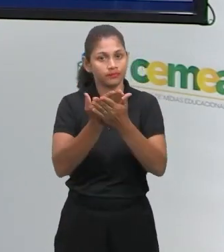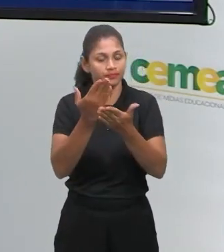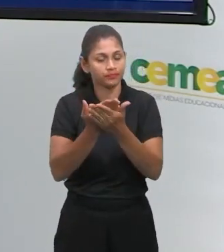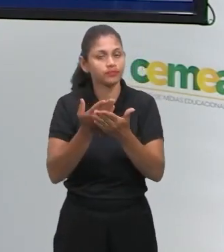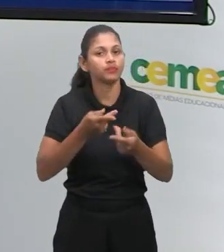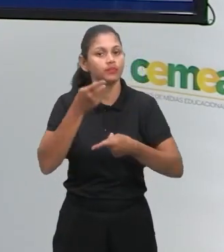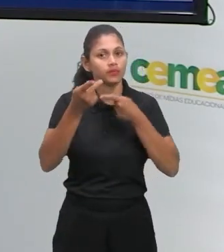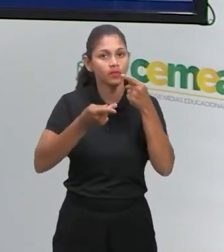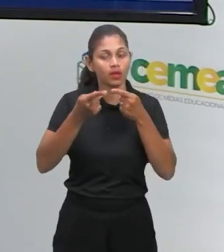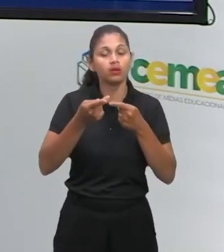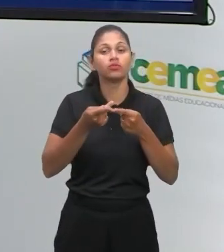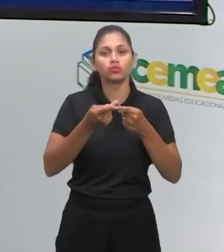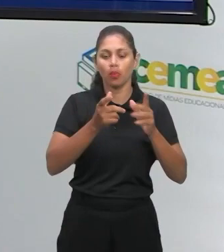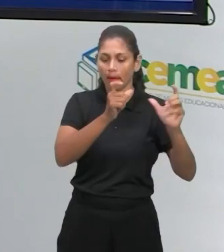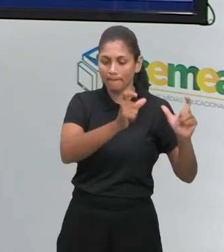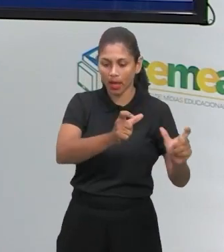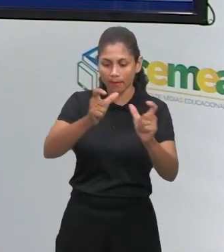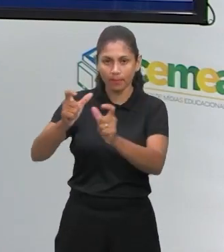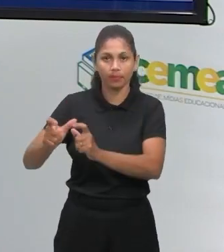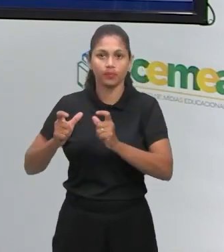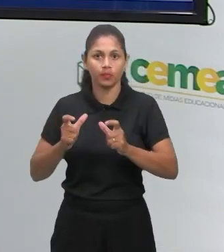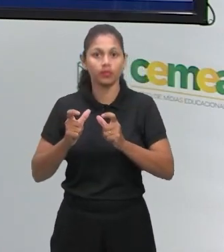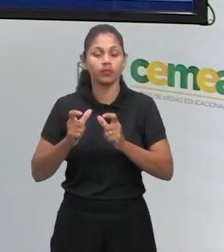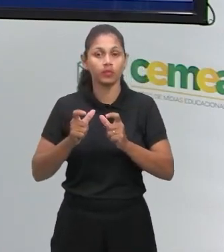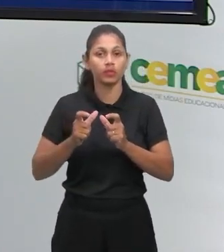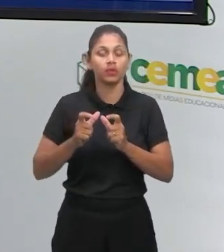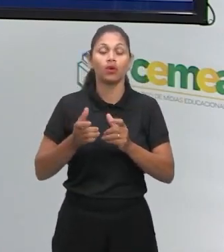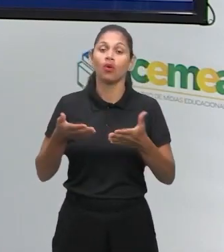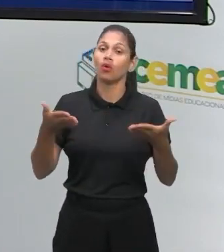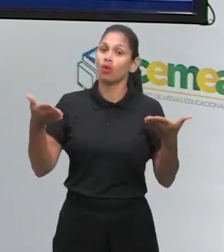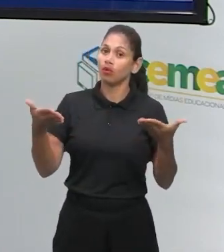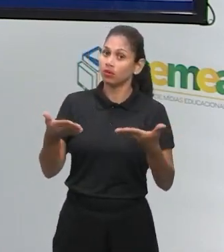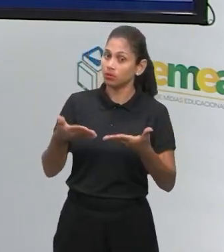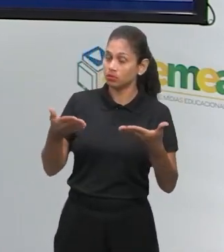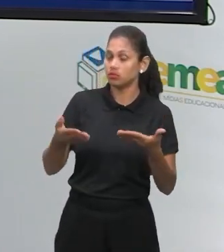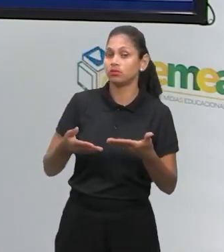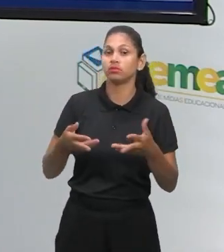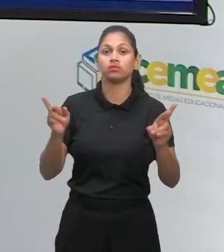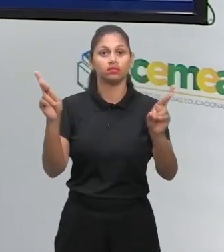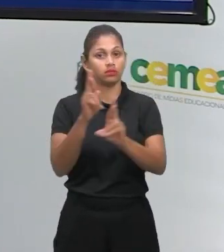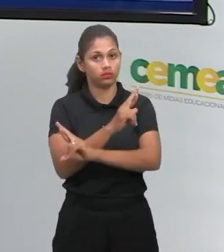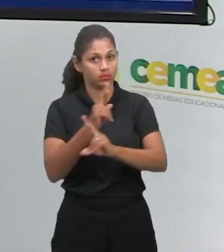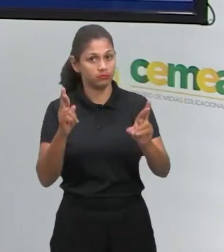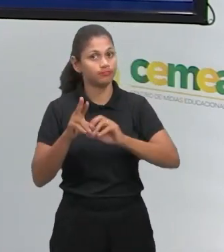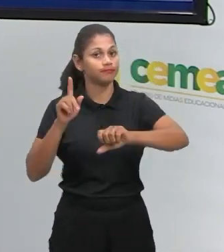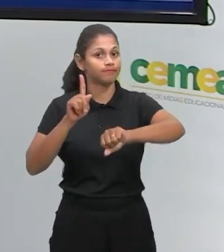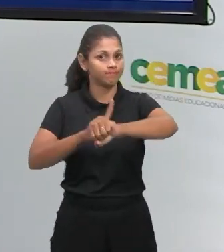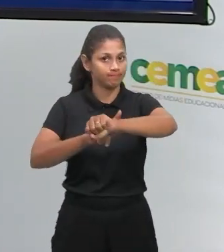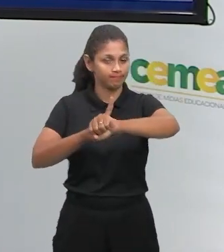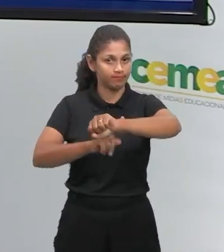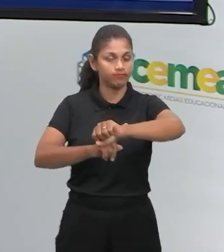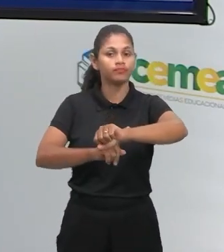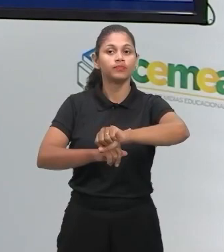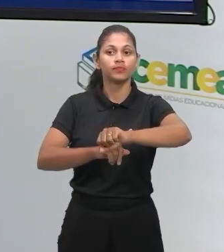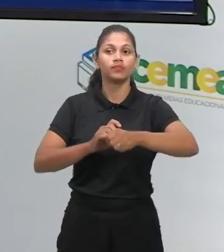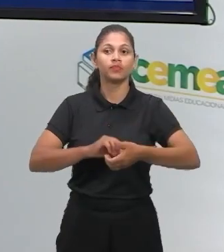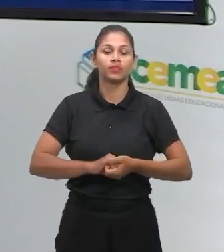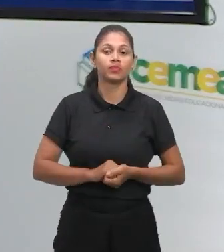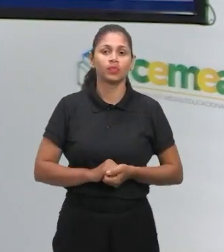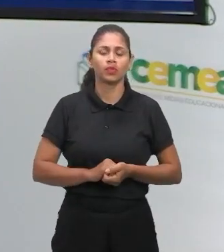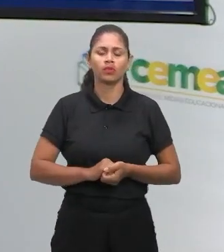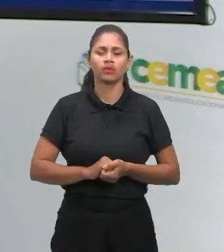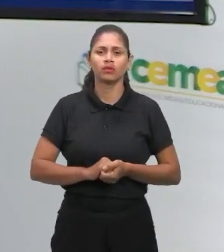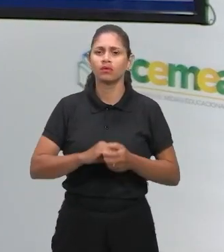deslocamento, né? Ou seja, que é um espaço percorrido. Hoje vamos ver essa relação com o tempo. Para isso, o que é que a gente